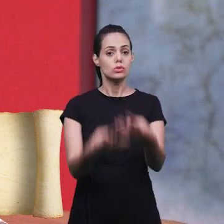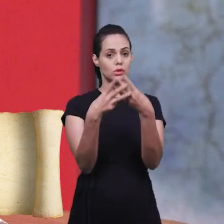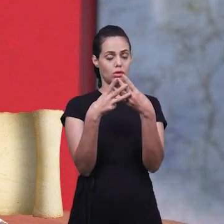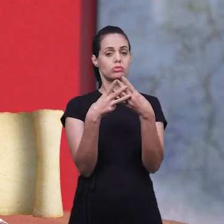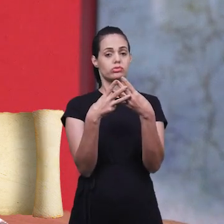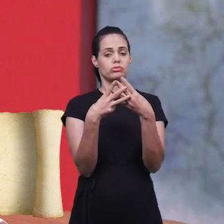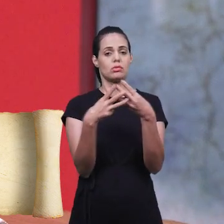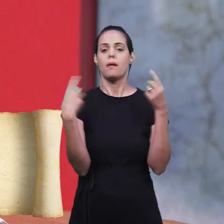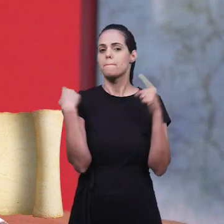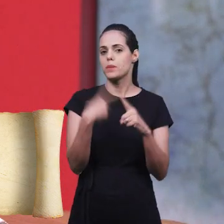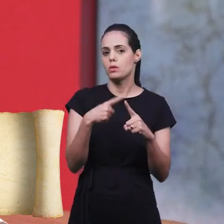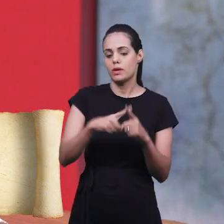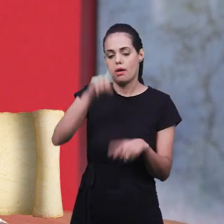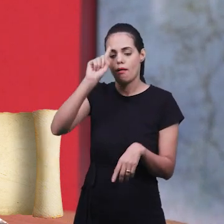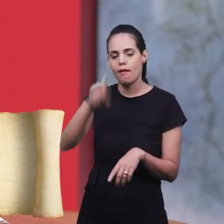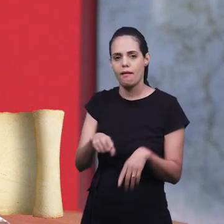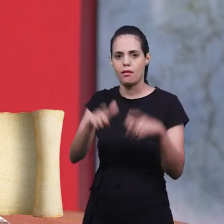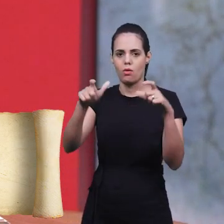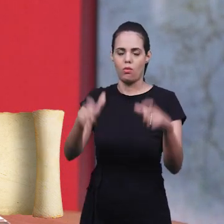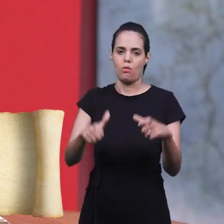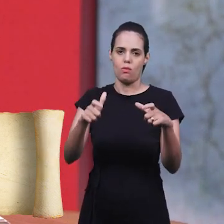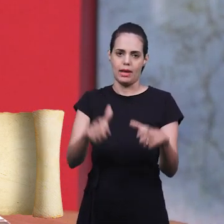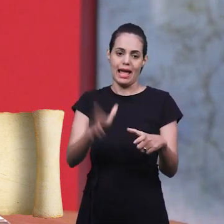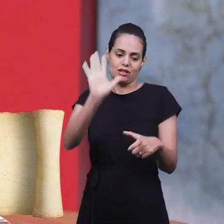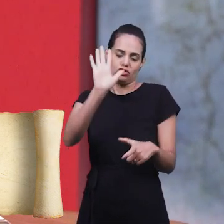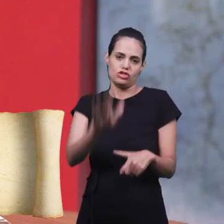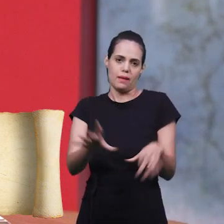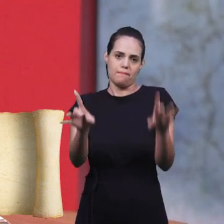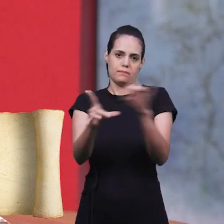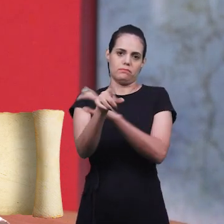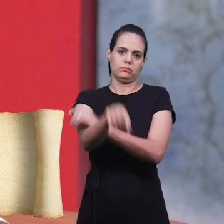sinagogas, porque era um lugar já preparado,